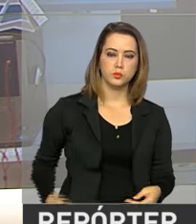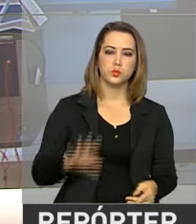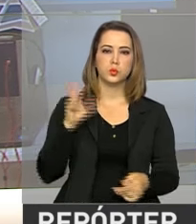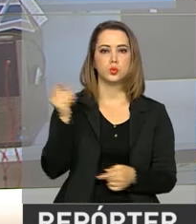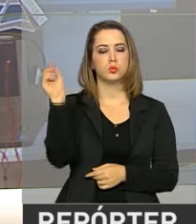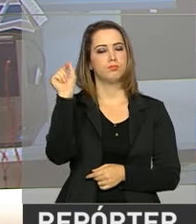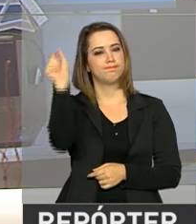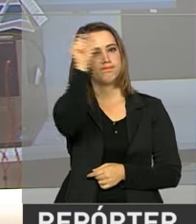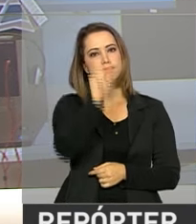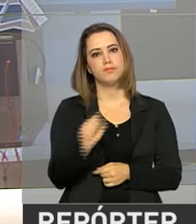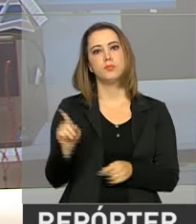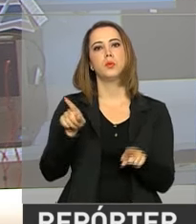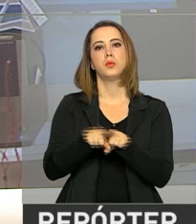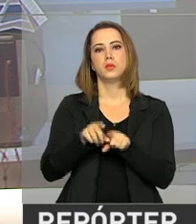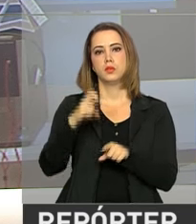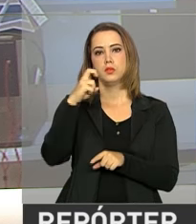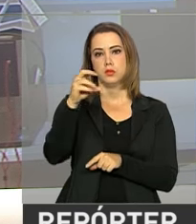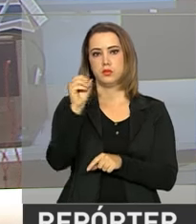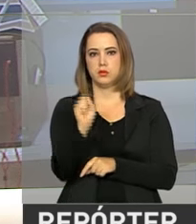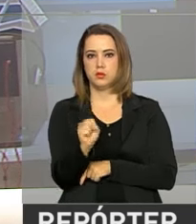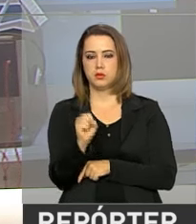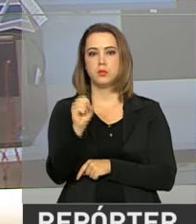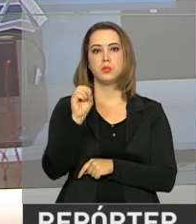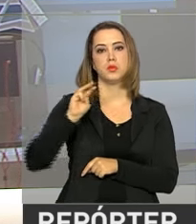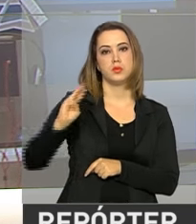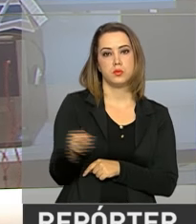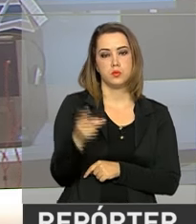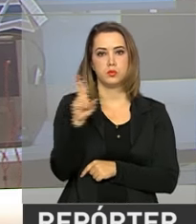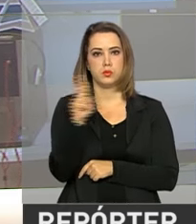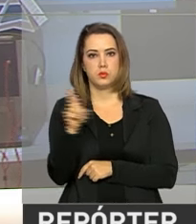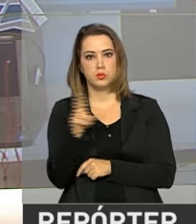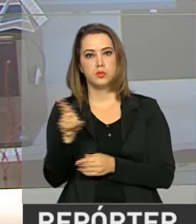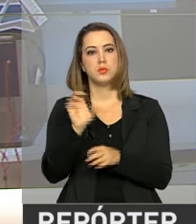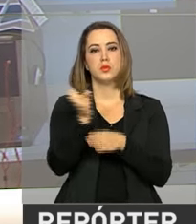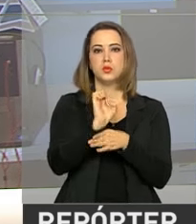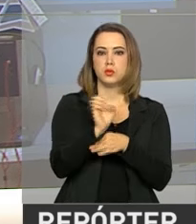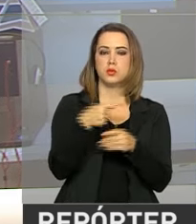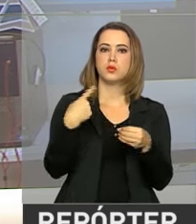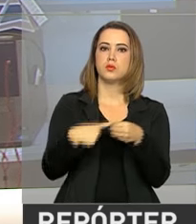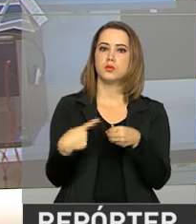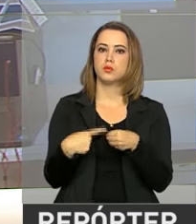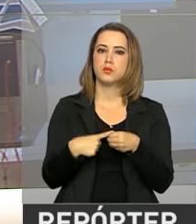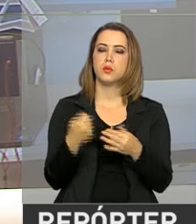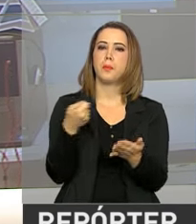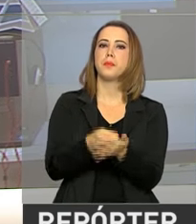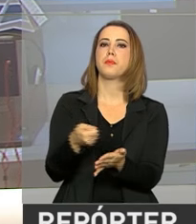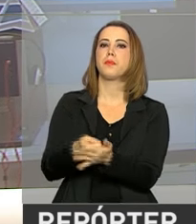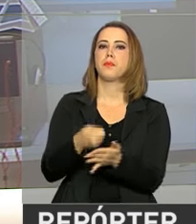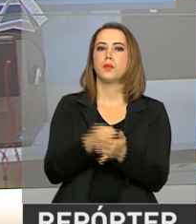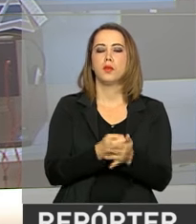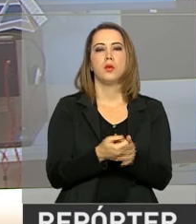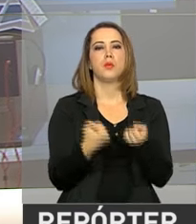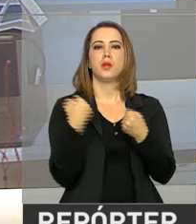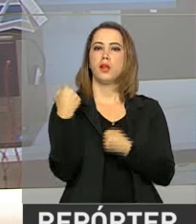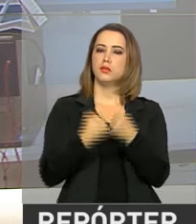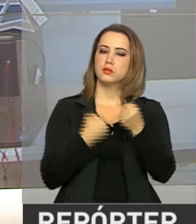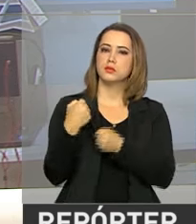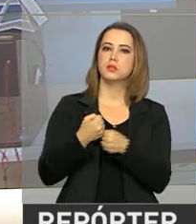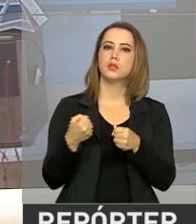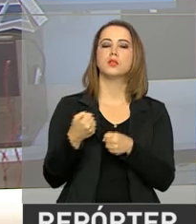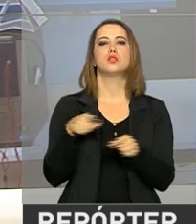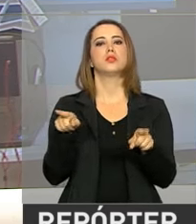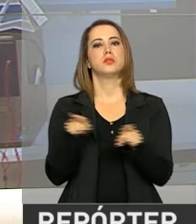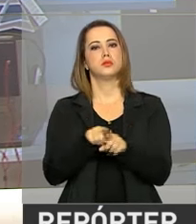liberados R 58 milhõesais para estados e municípios pagarem a manutenção de veículos e